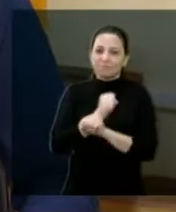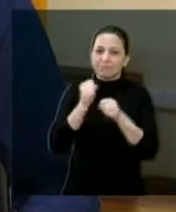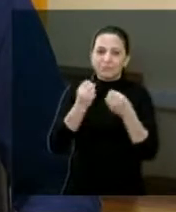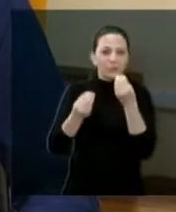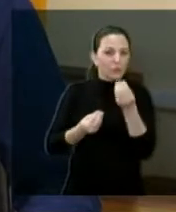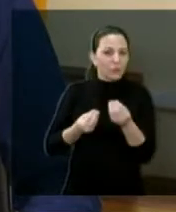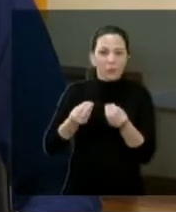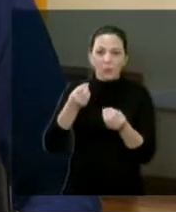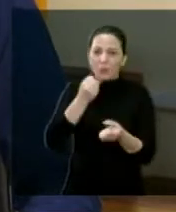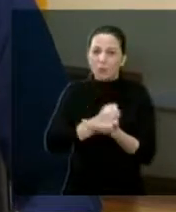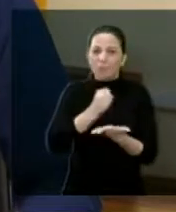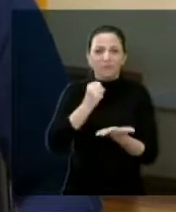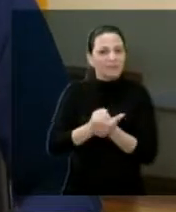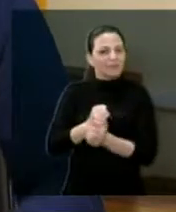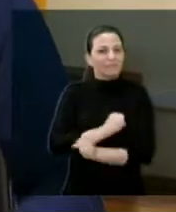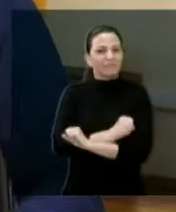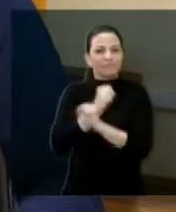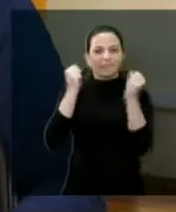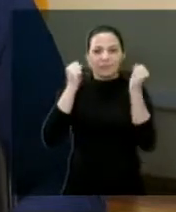mais ninguém, né?